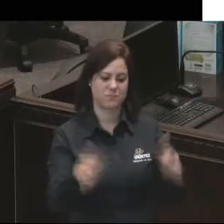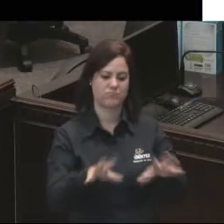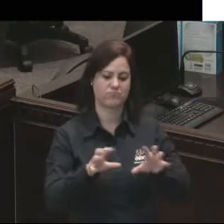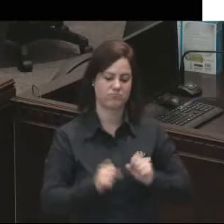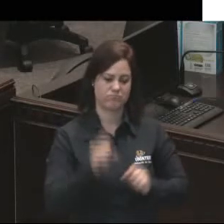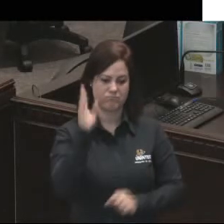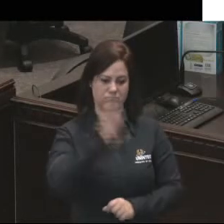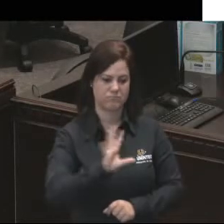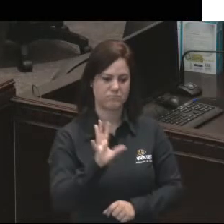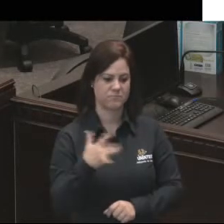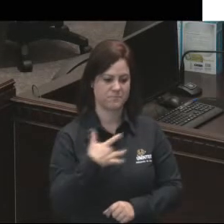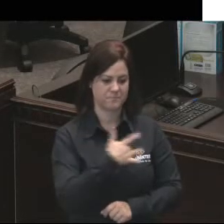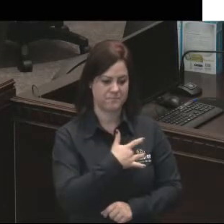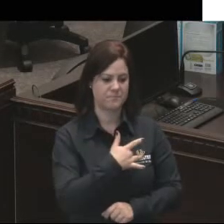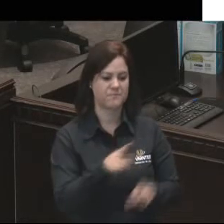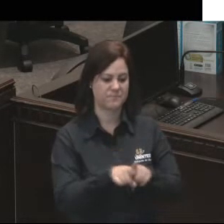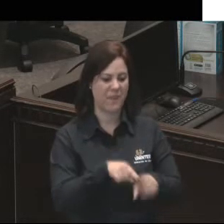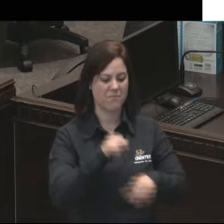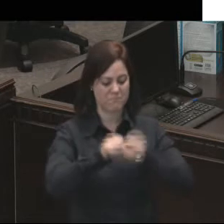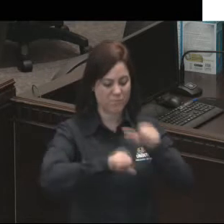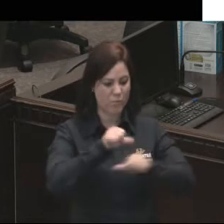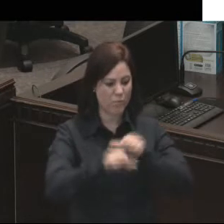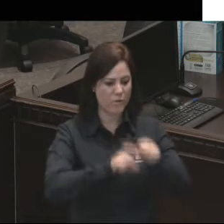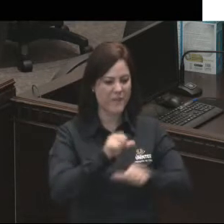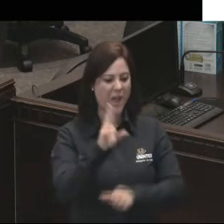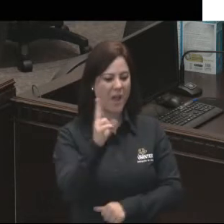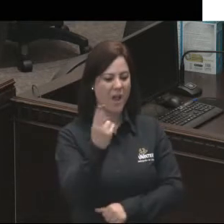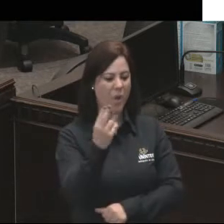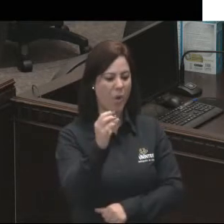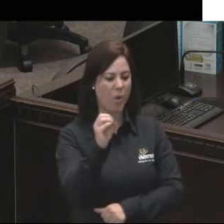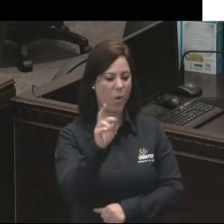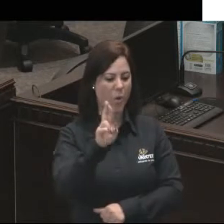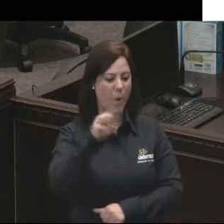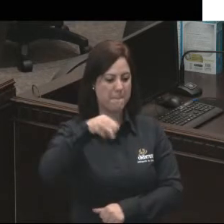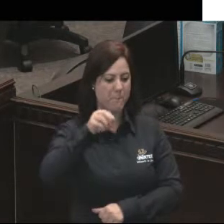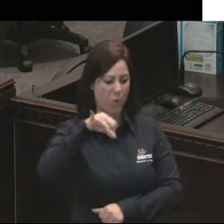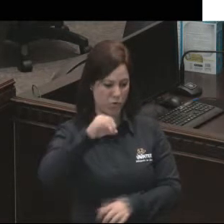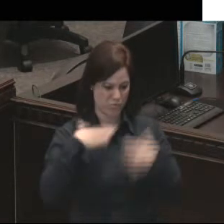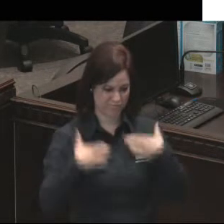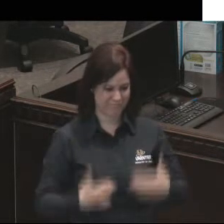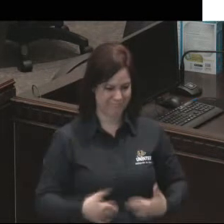por eles serem desreguladores endócrinos. Então, eles alteram, né, a parte hormonal.